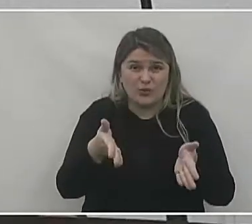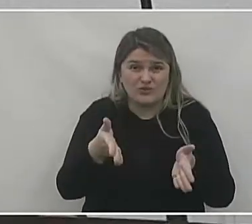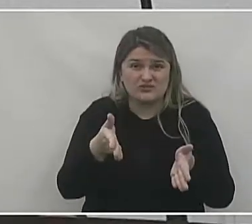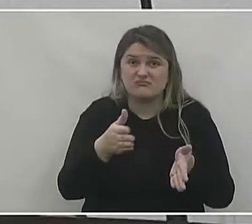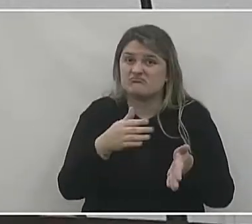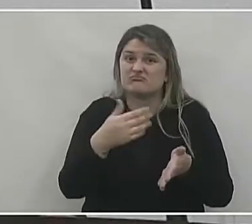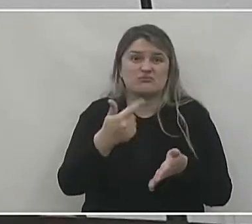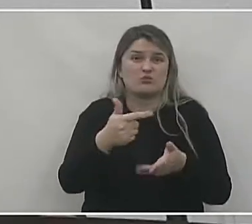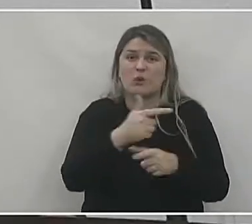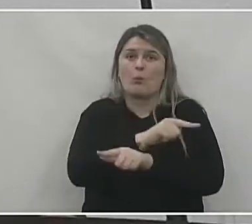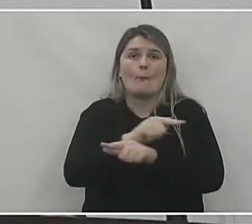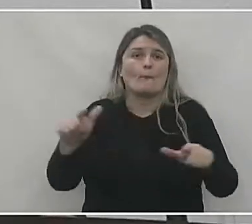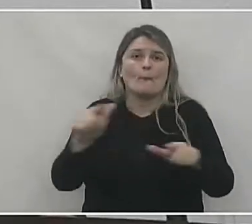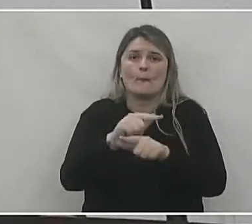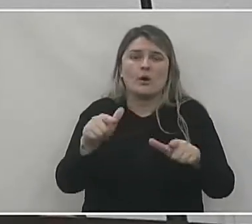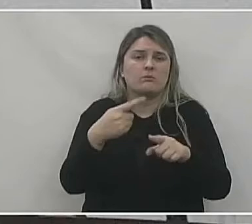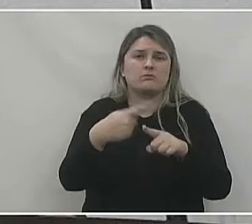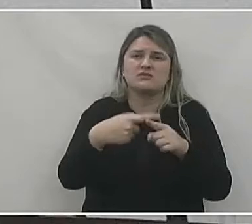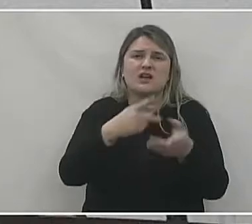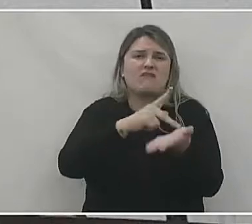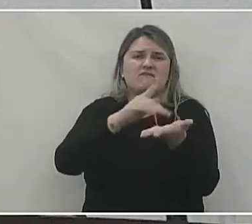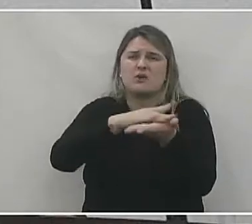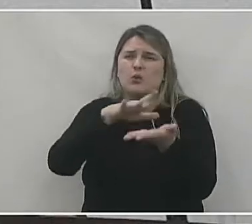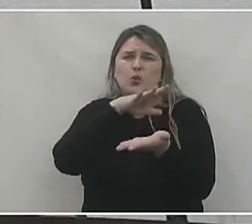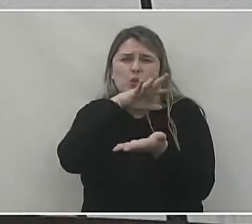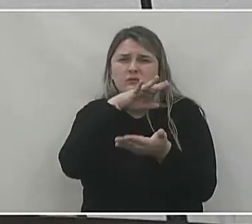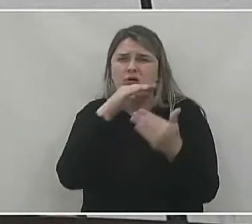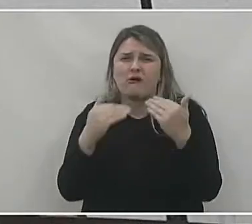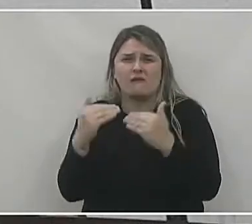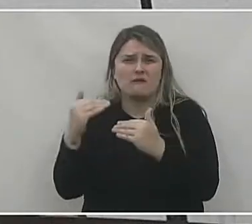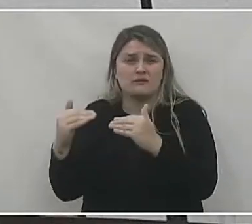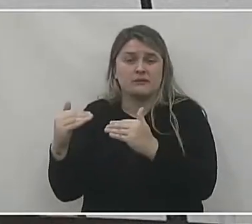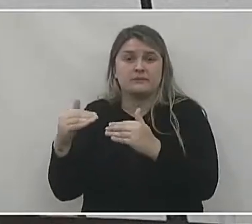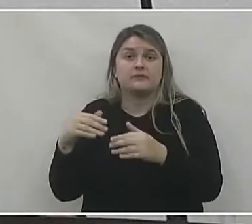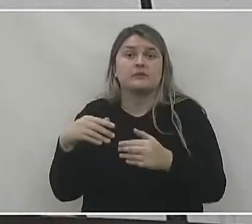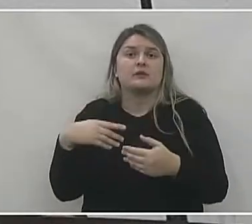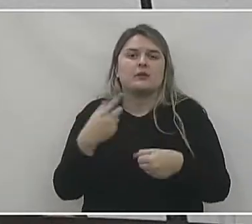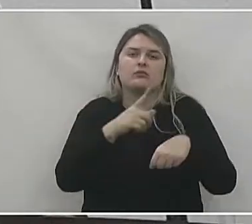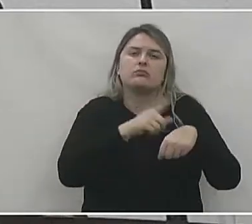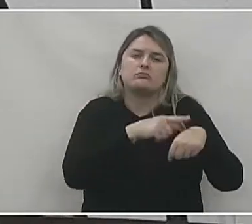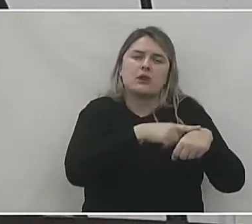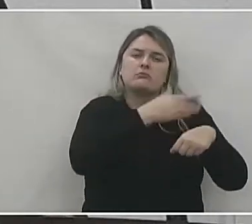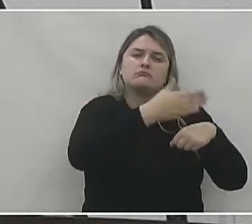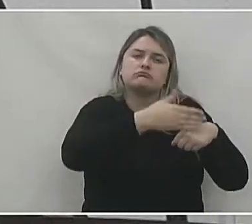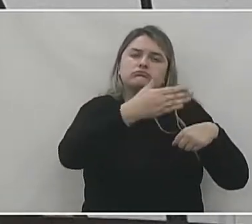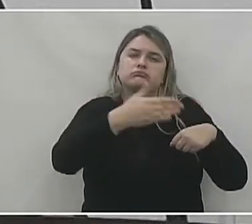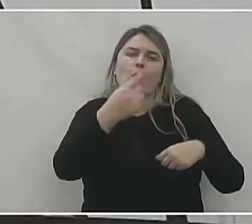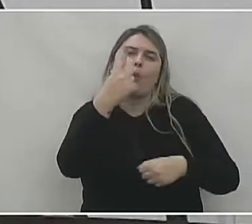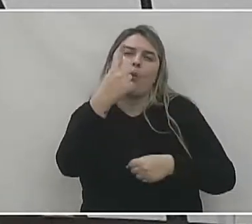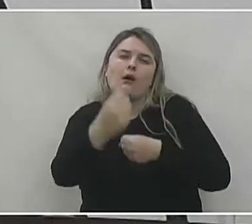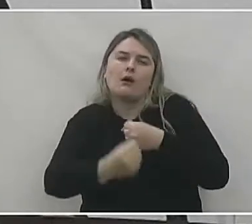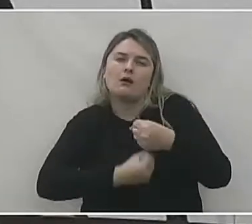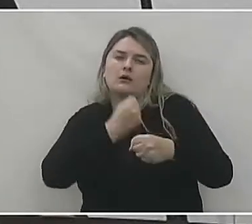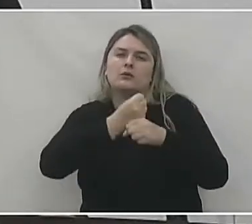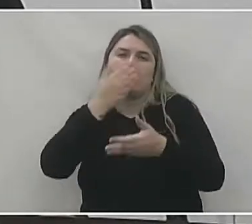não existe mais, e então eu acredito que correndo tudo bem, 1 ano e